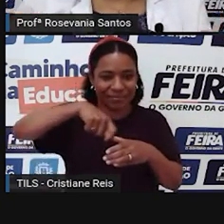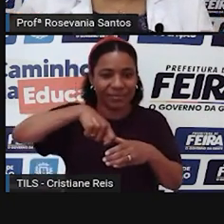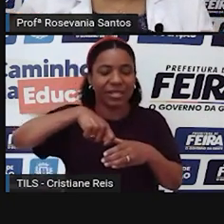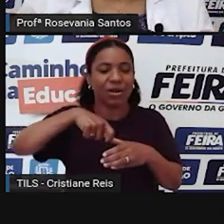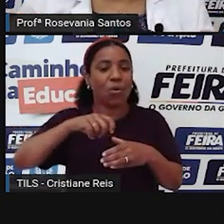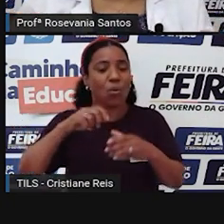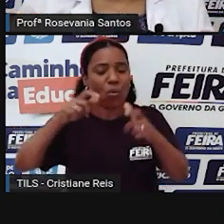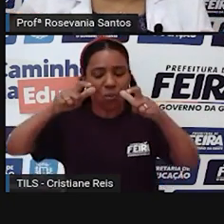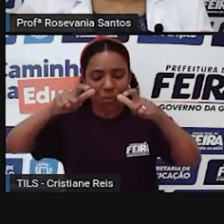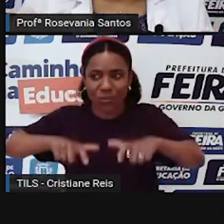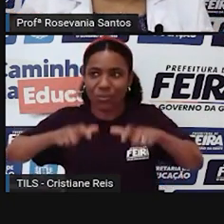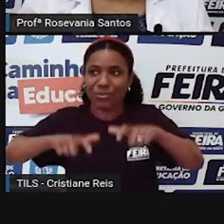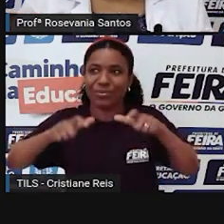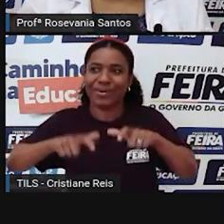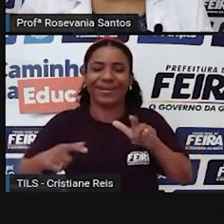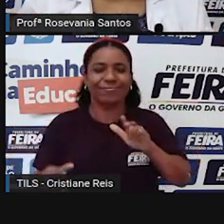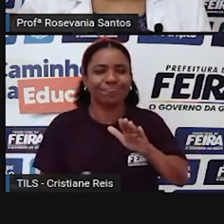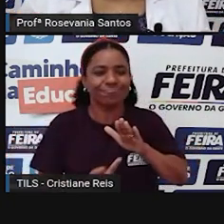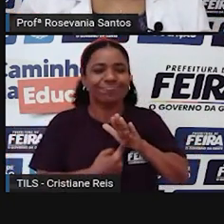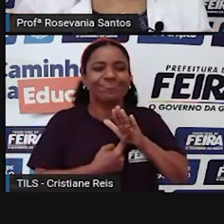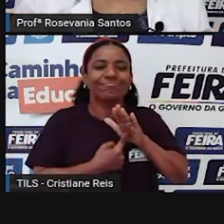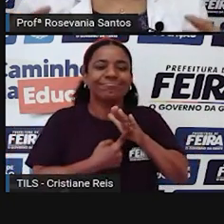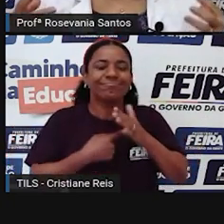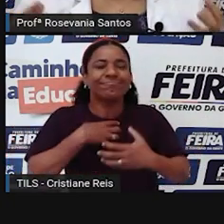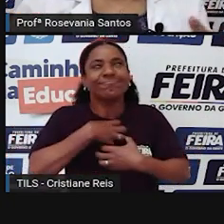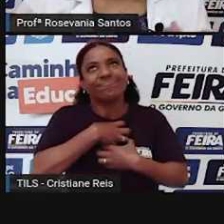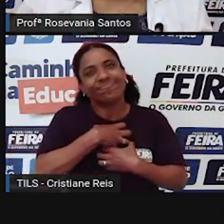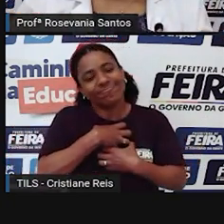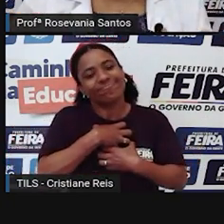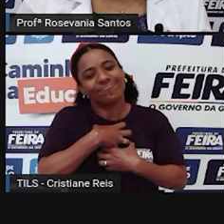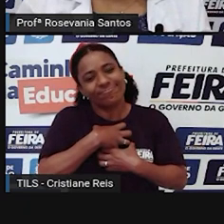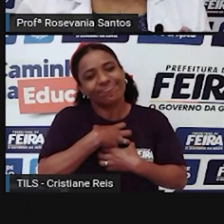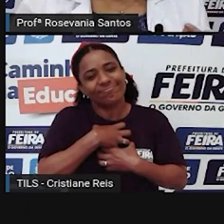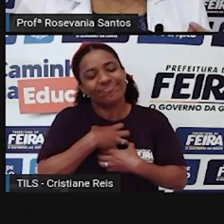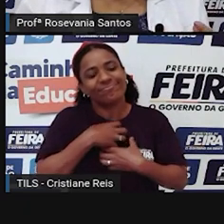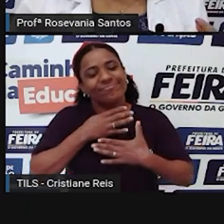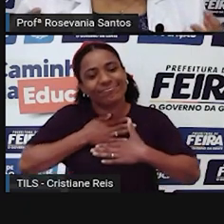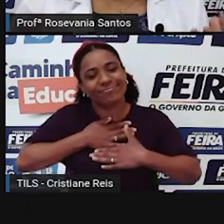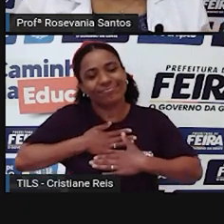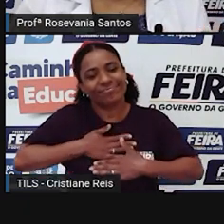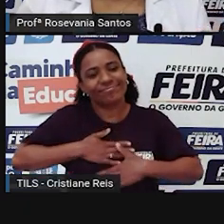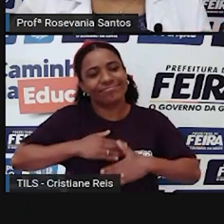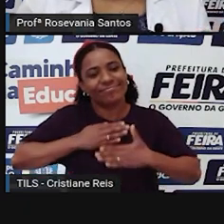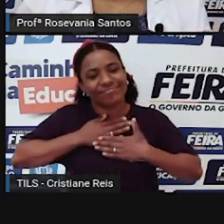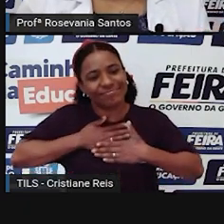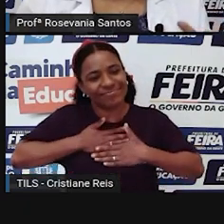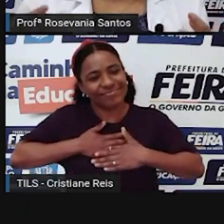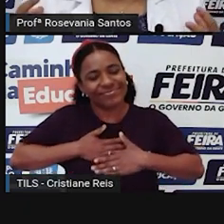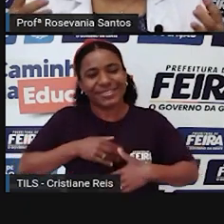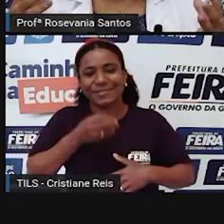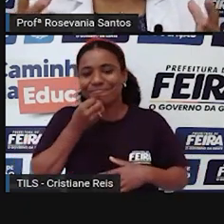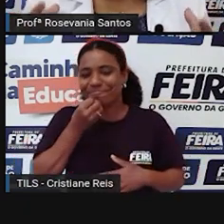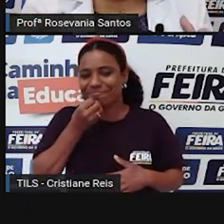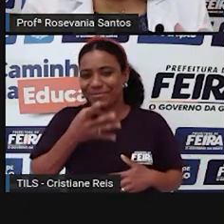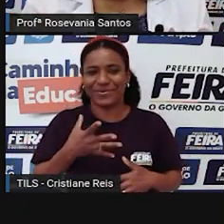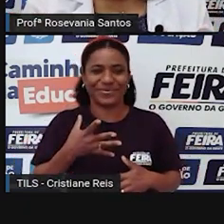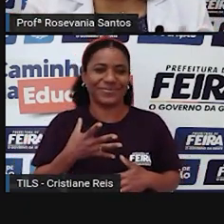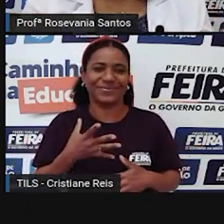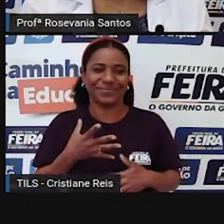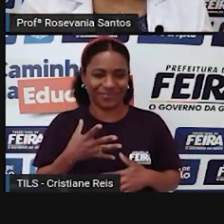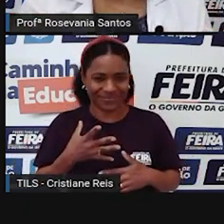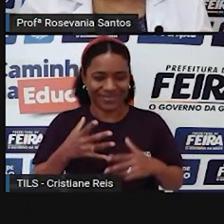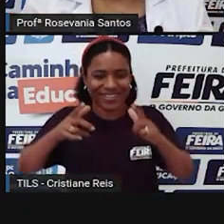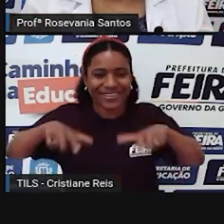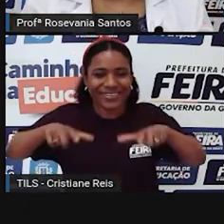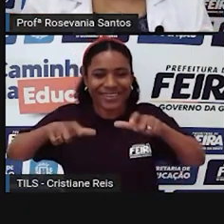aquela ideia de pertencimento, né? Aquela ideia de aconchego,